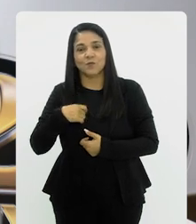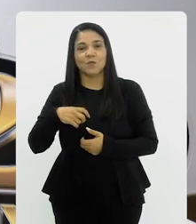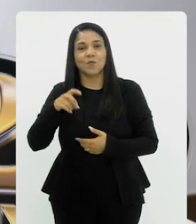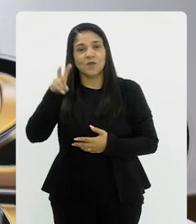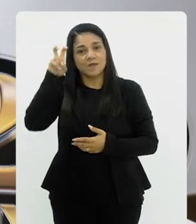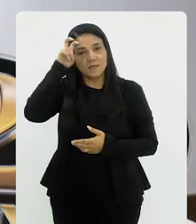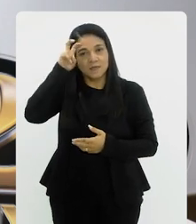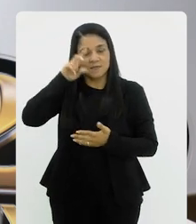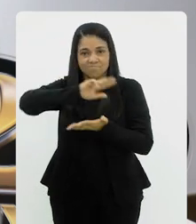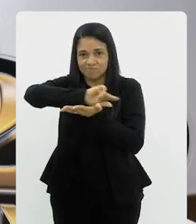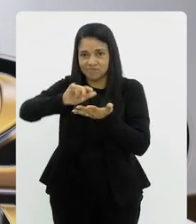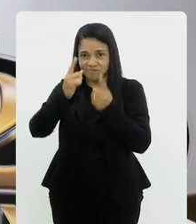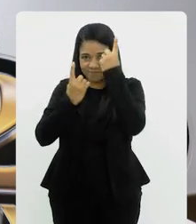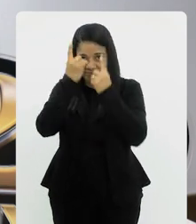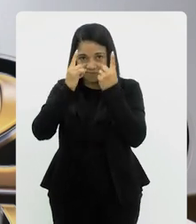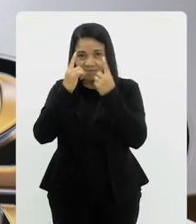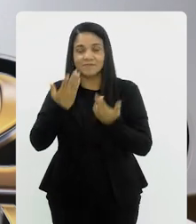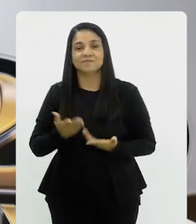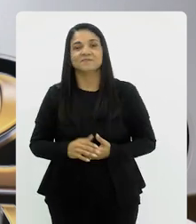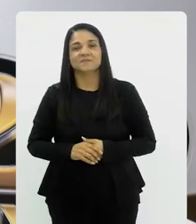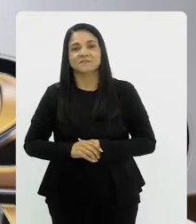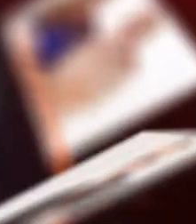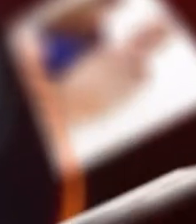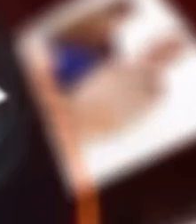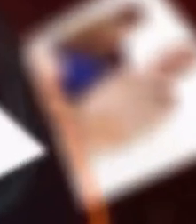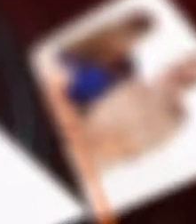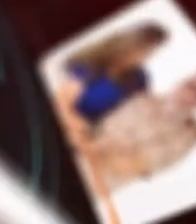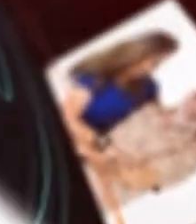Danilo Dantas, aqui no nosso Quintas com Quintais.